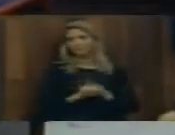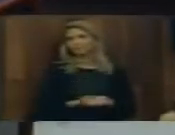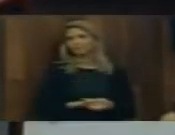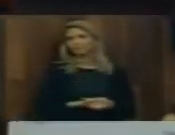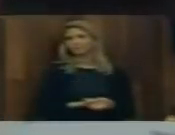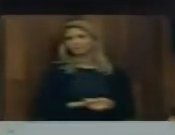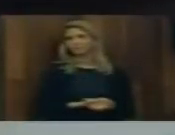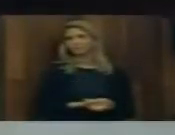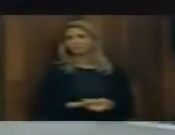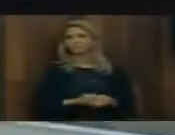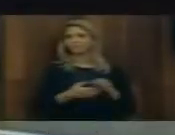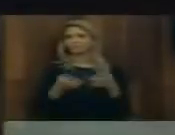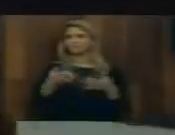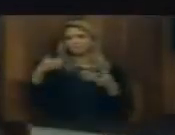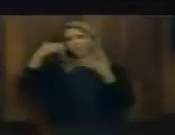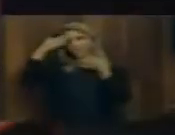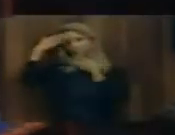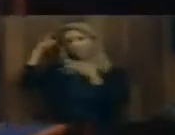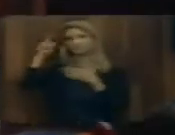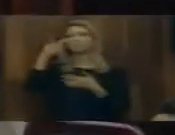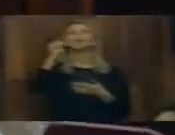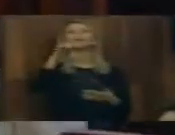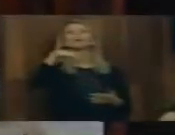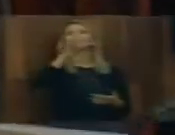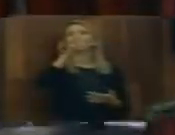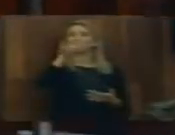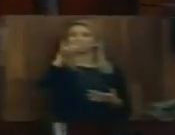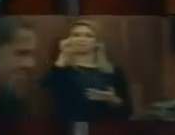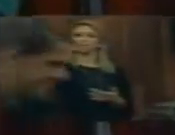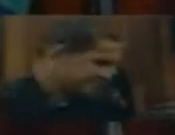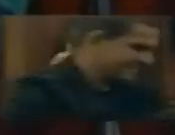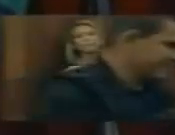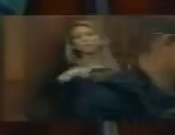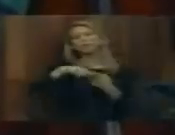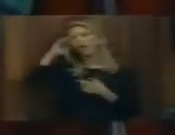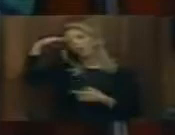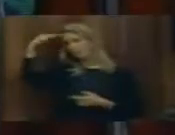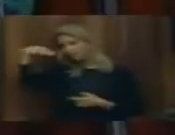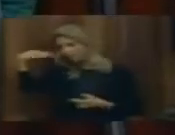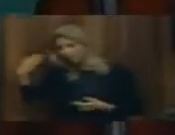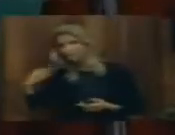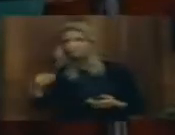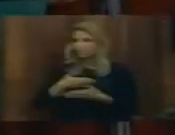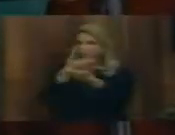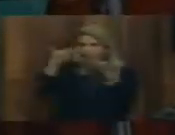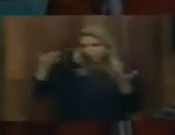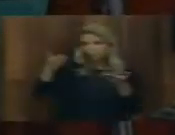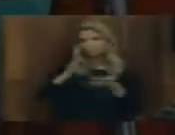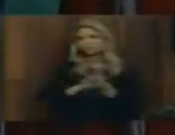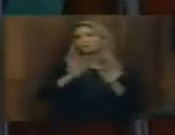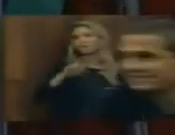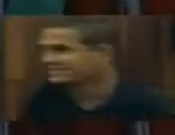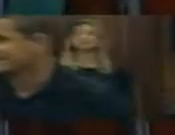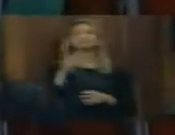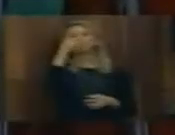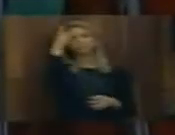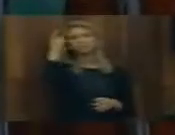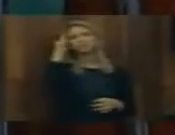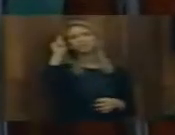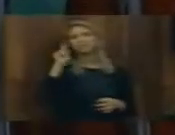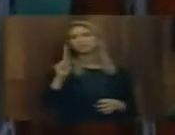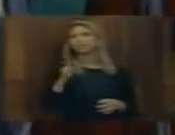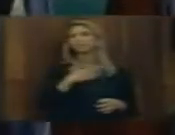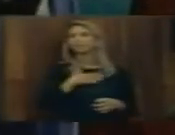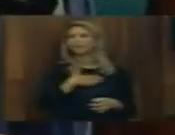Quero agradecer ao Railan, né, essa homenagem que ele está fazendo. Mas, para quem não sabe, né, eu